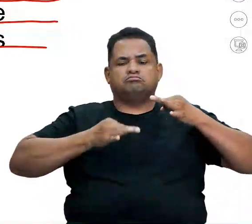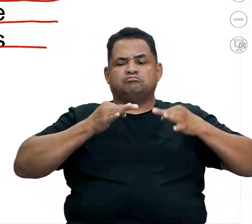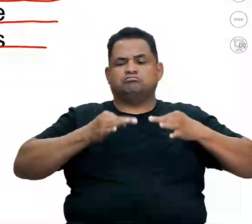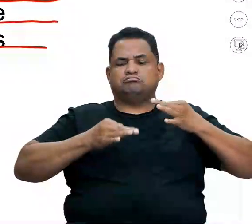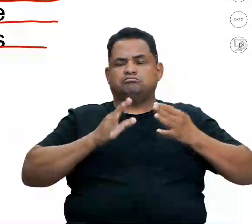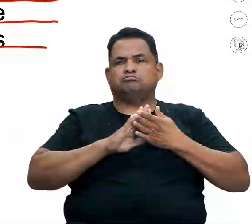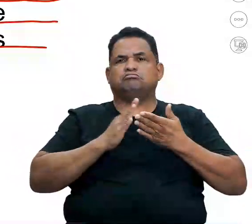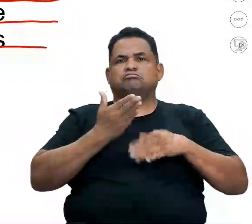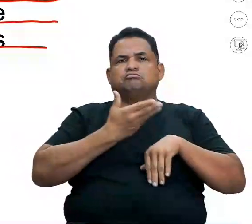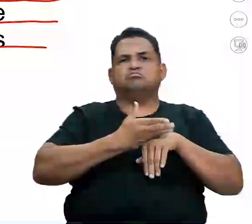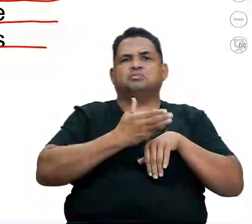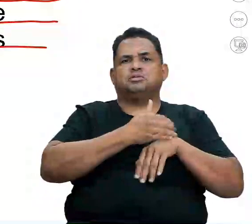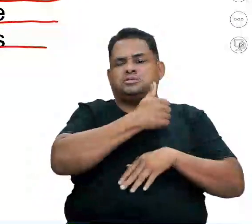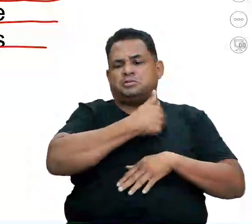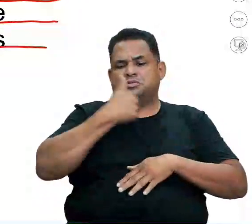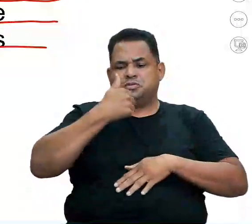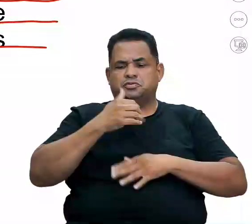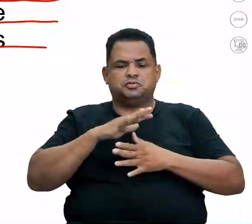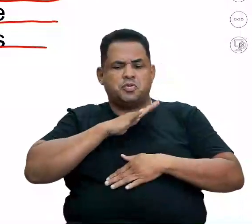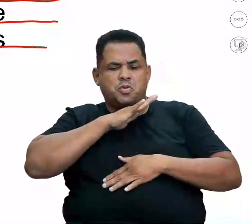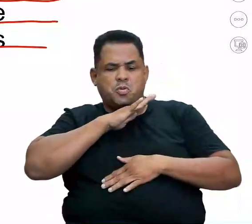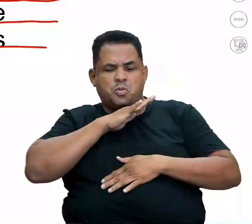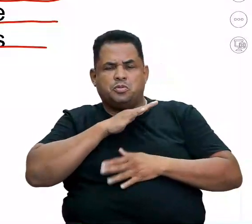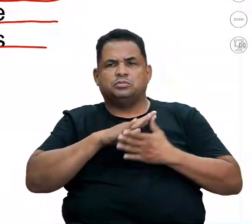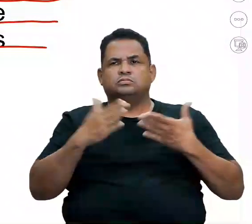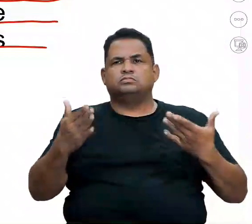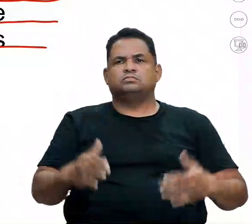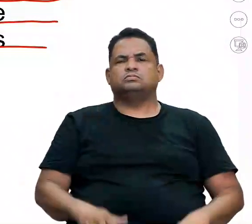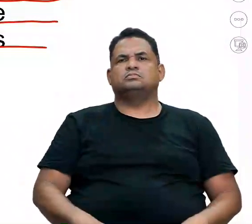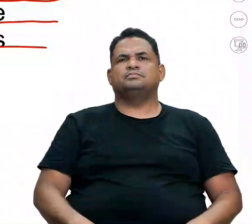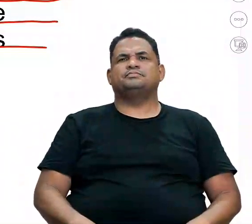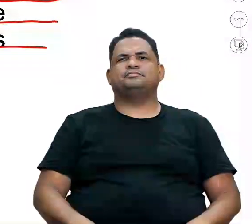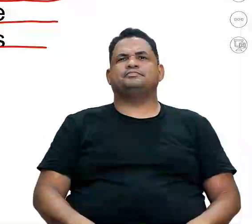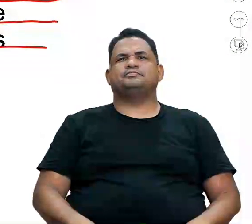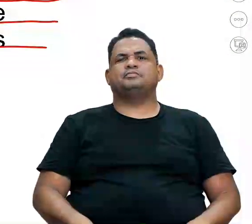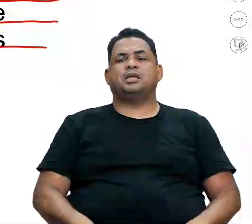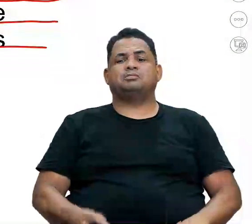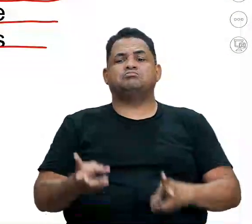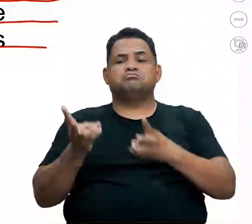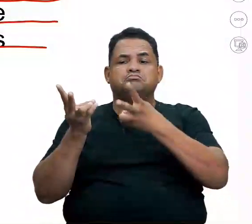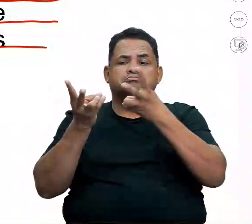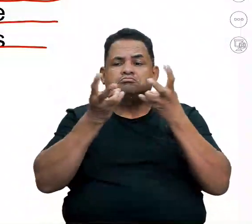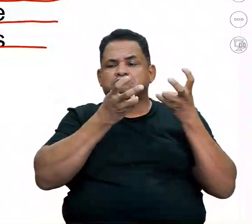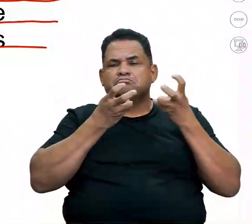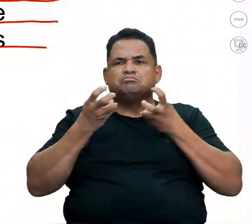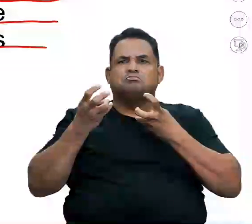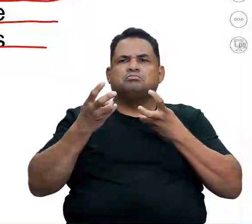como melhores ou piores. Então, ele percebeu isso, né? Que